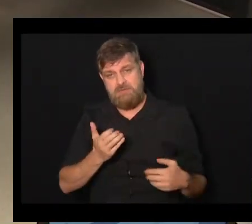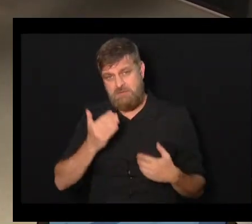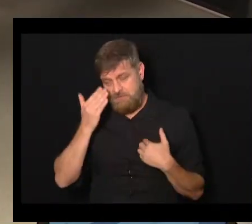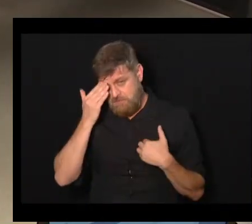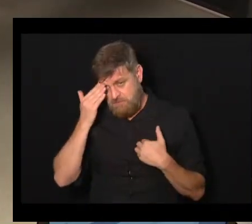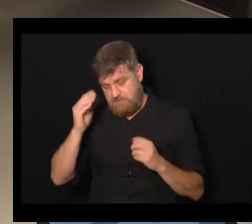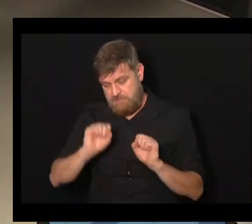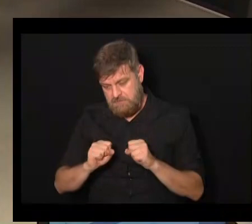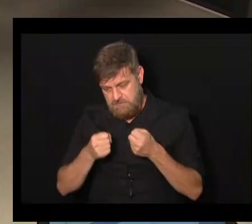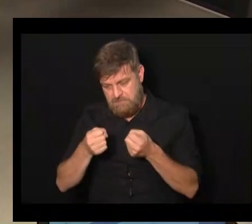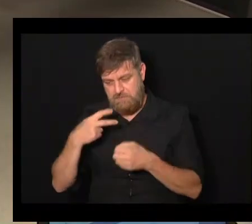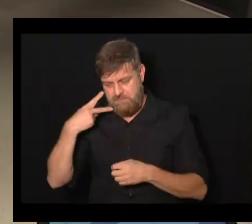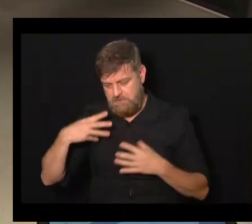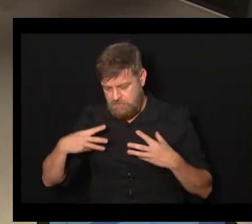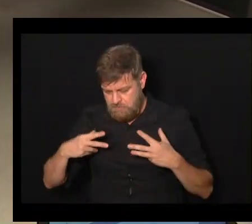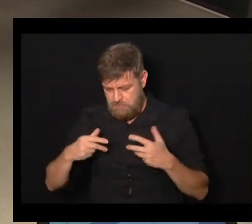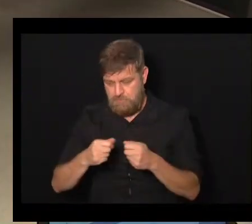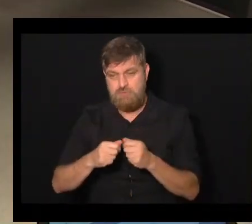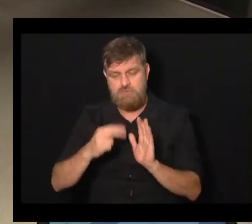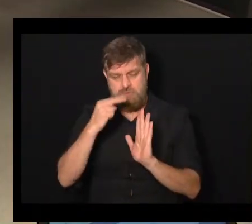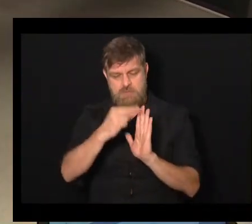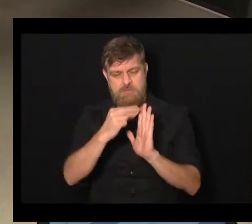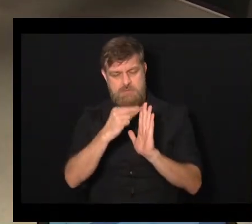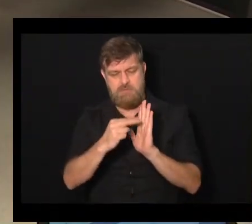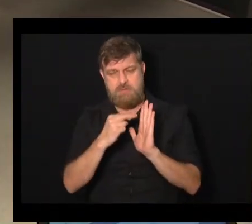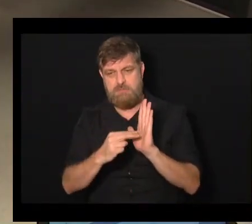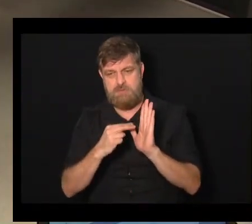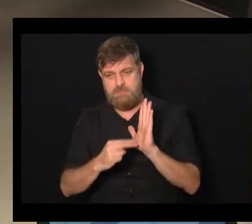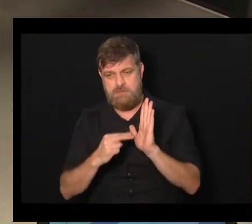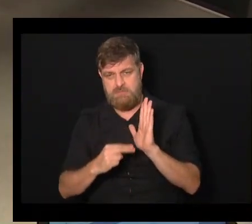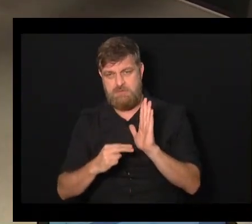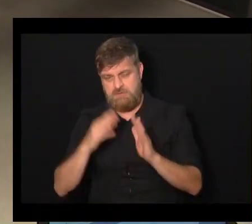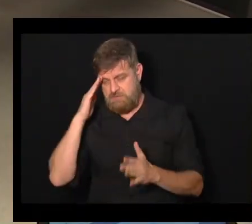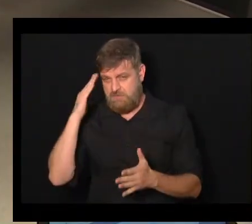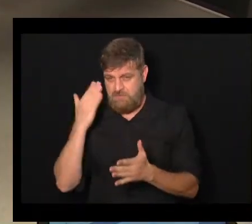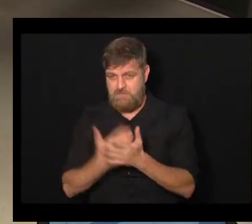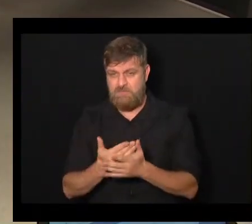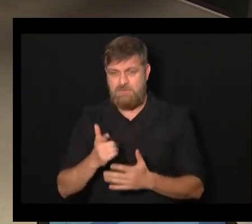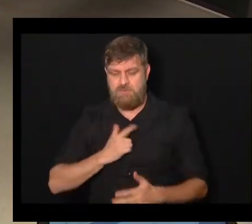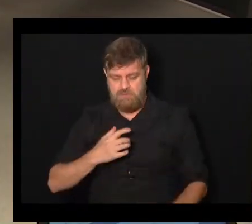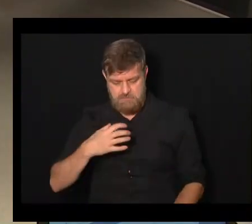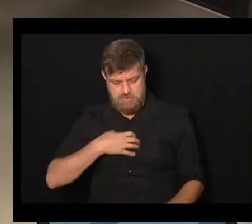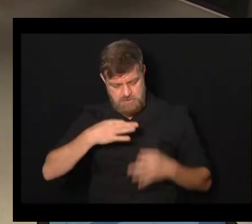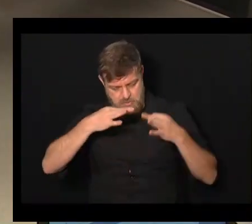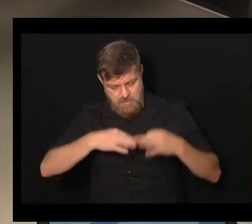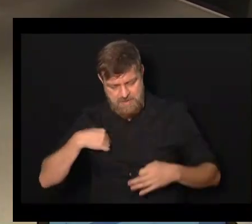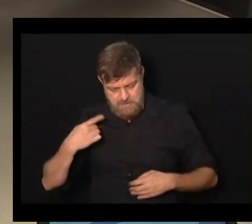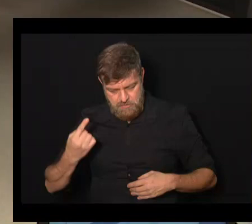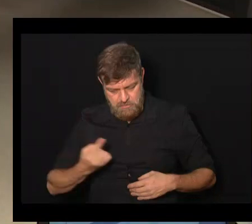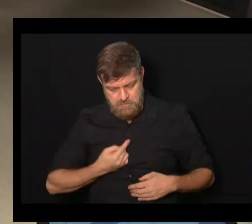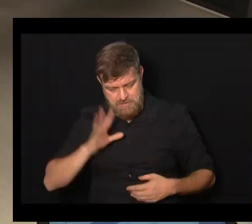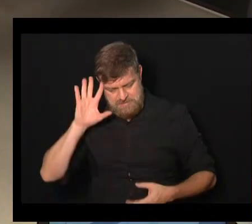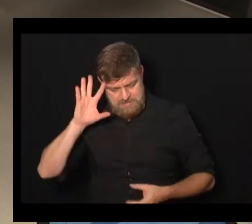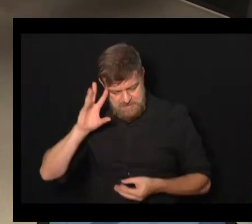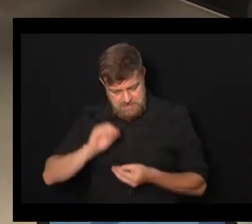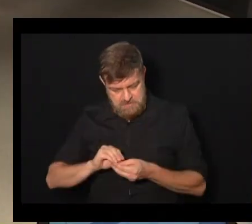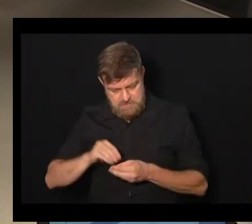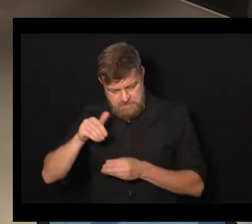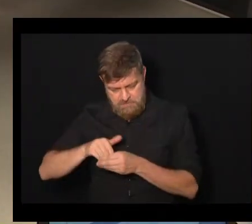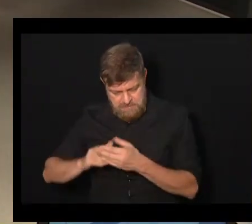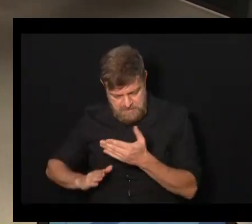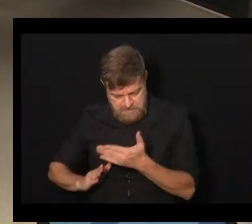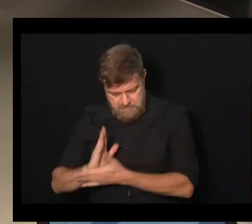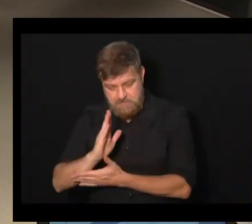ao esforço de todos os vereadores, todos assinaram, então eu tenho certeza que com celeridade nós vamos aprovar essa resolução